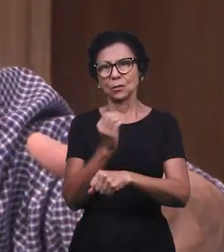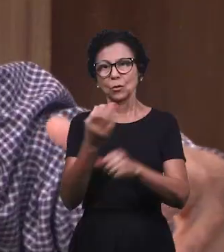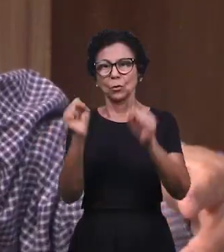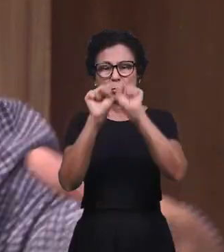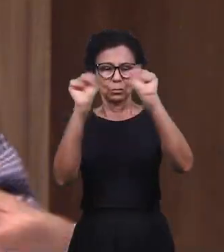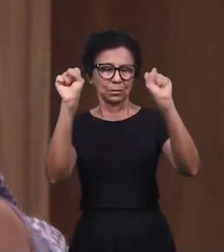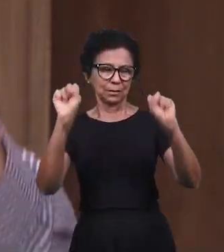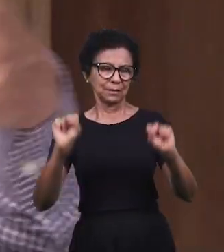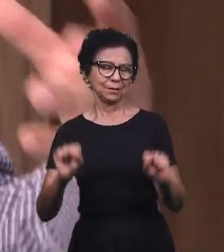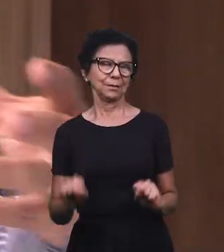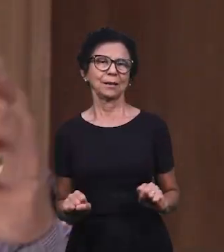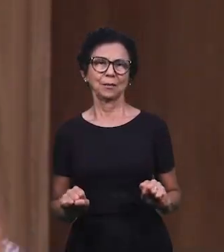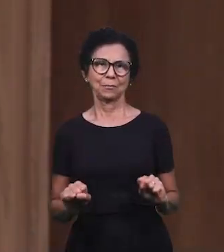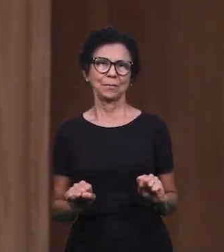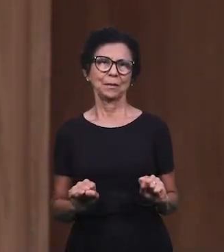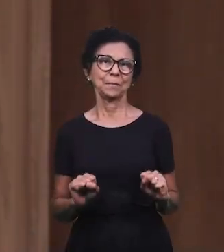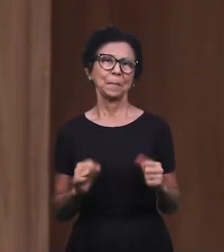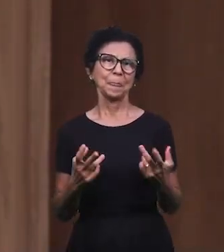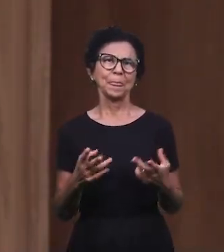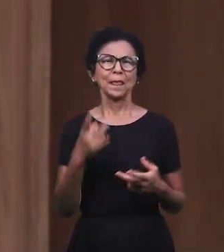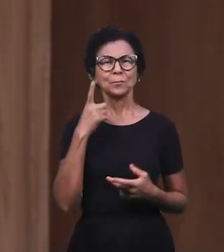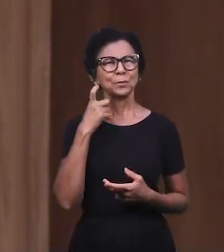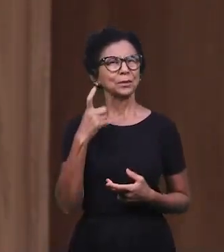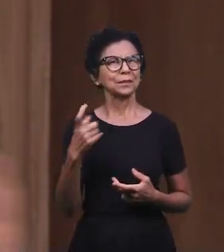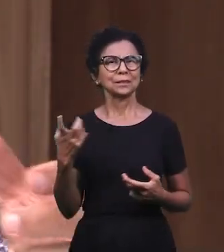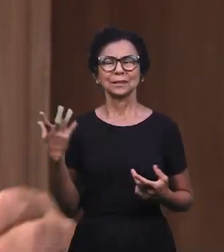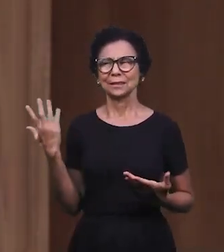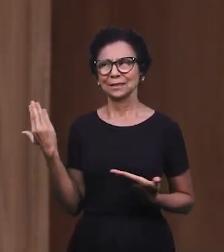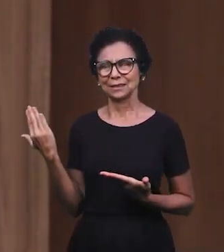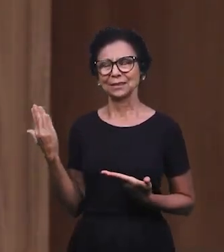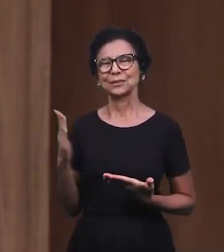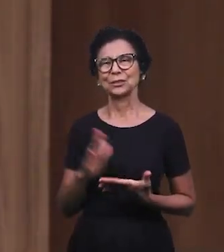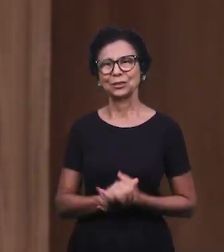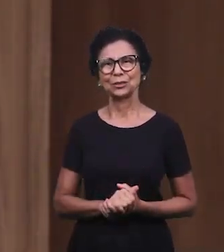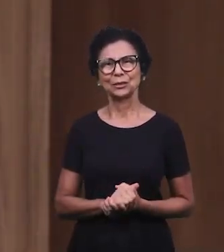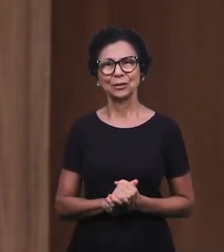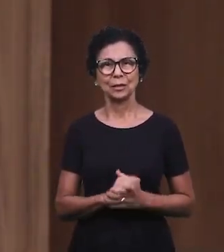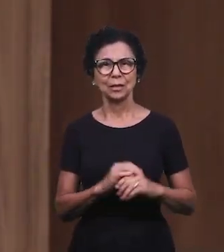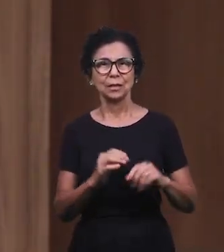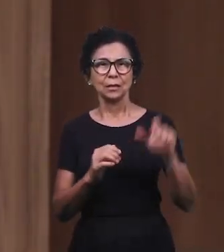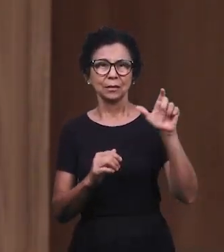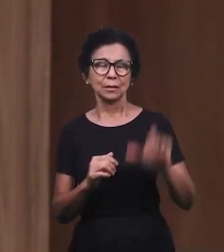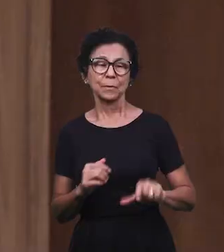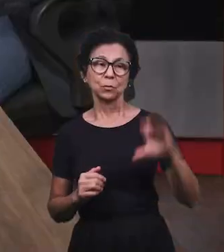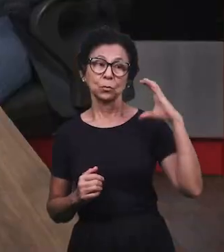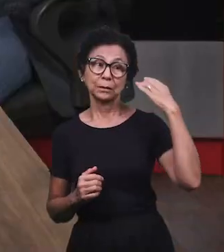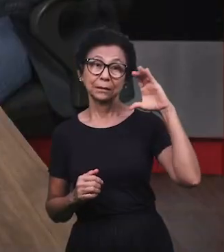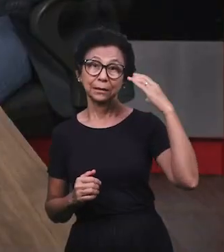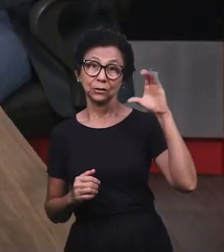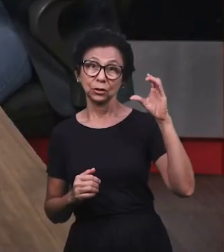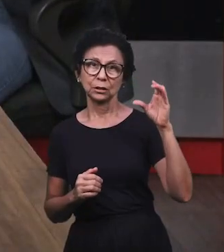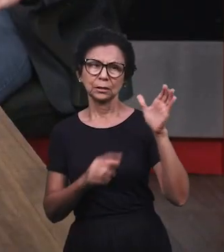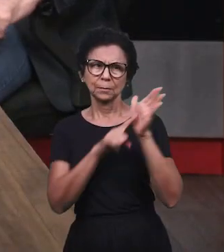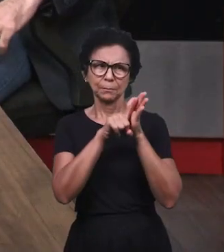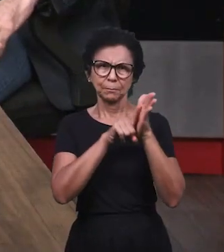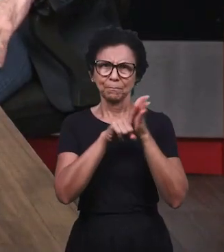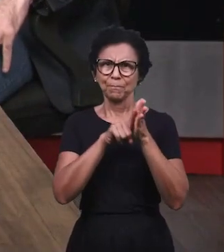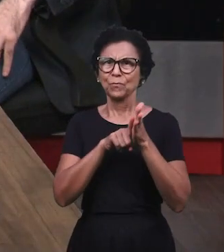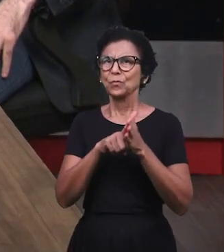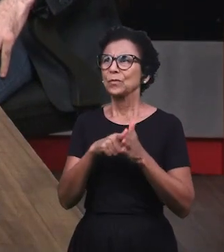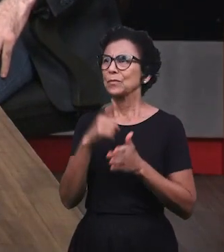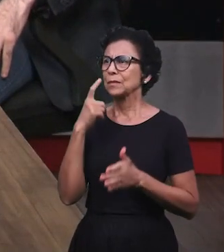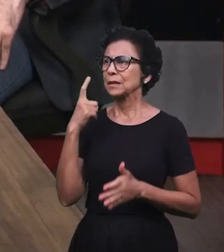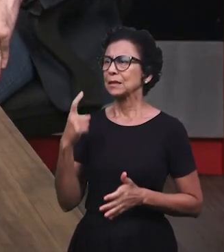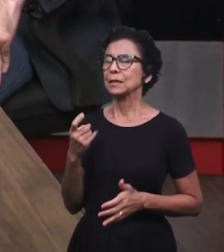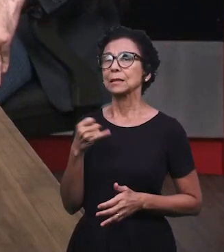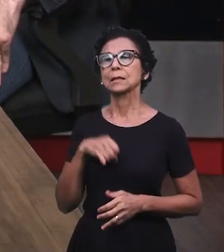algo assim que chama muita atenção do cientista. Isso é extraordinário, né? Se a gente